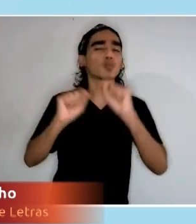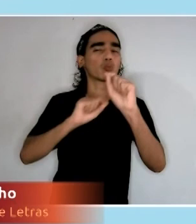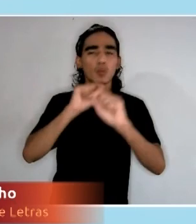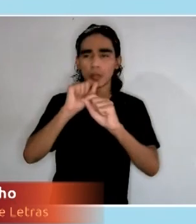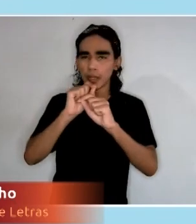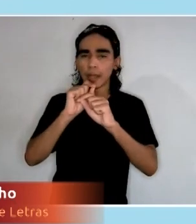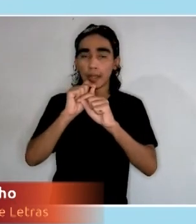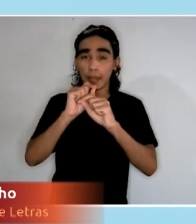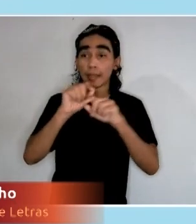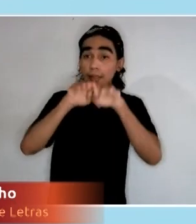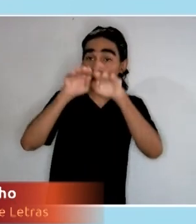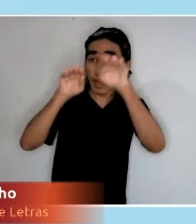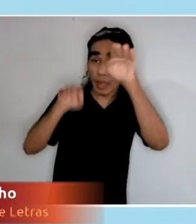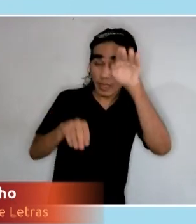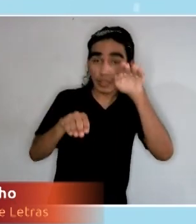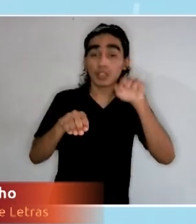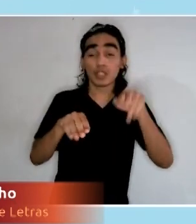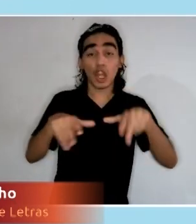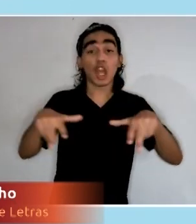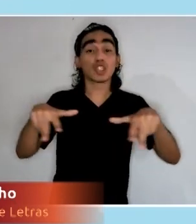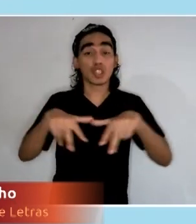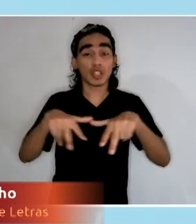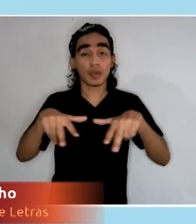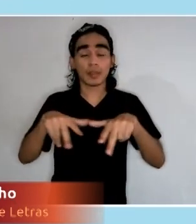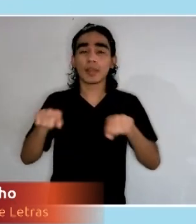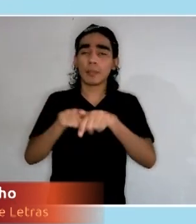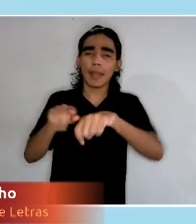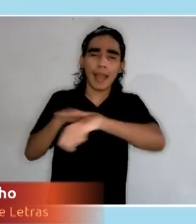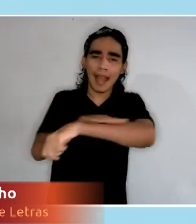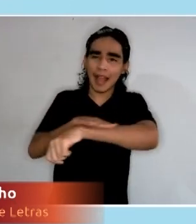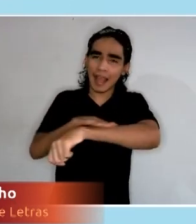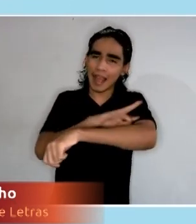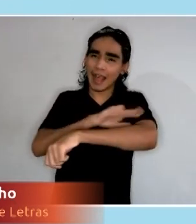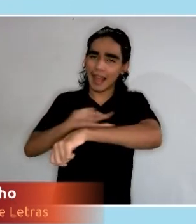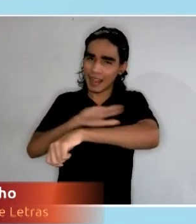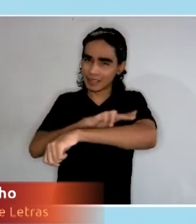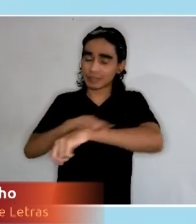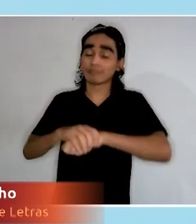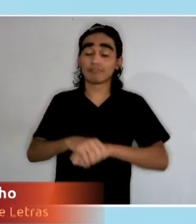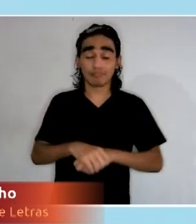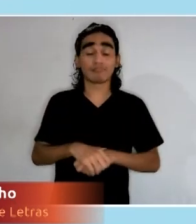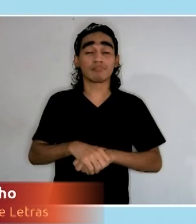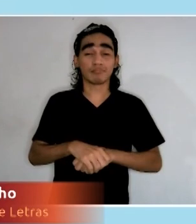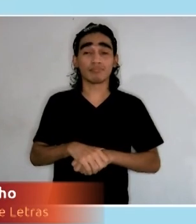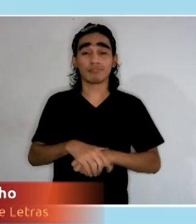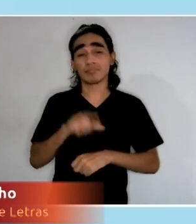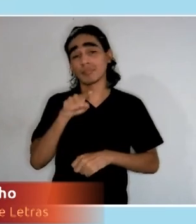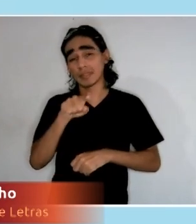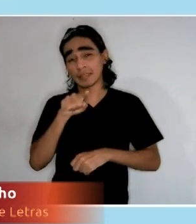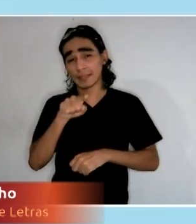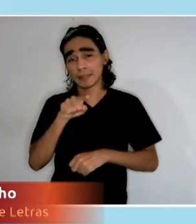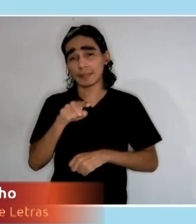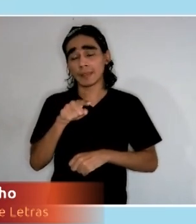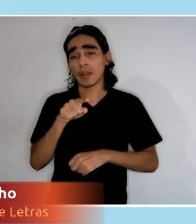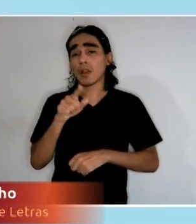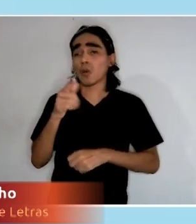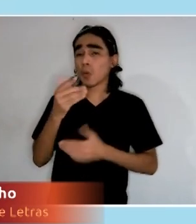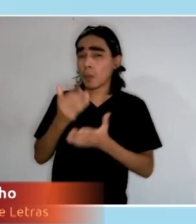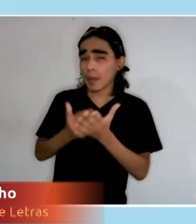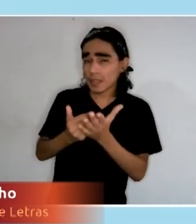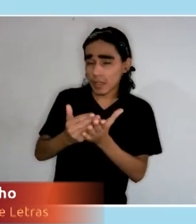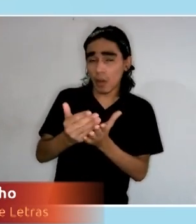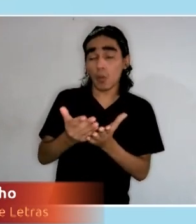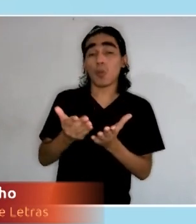Foi extraordinário isso, né? Então, a revelia do governo, eles tiveram que implementar um auxílio que agora